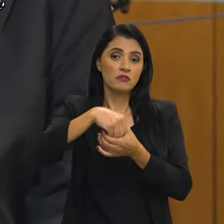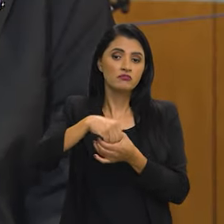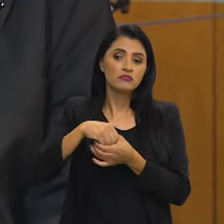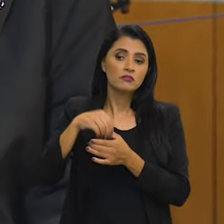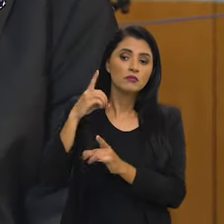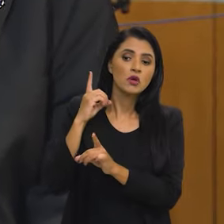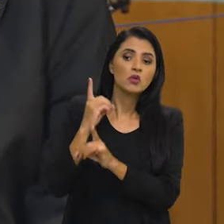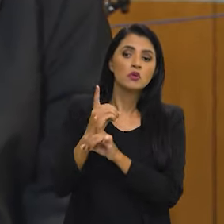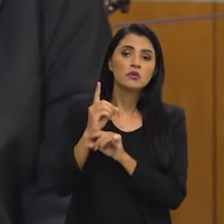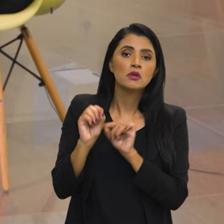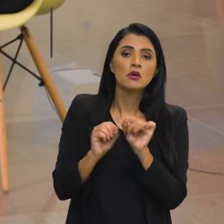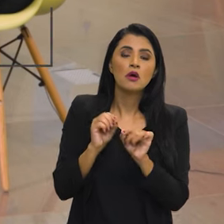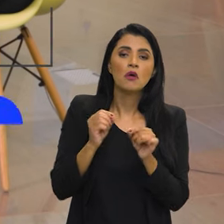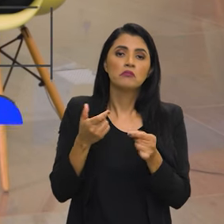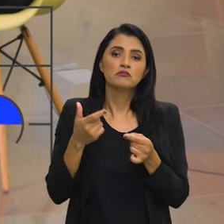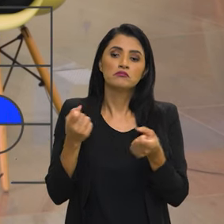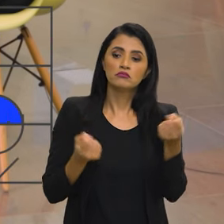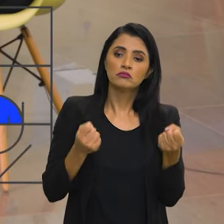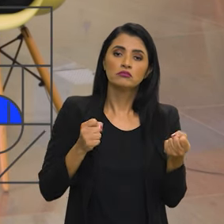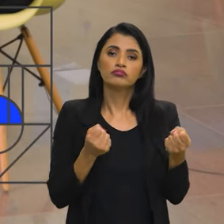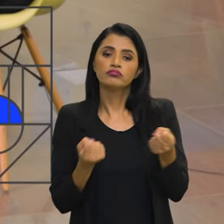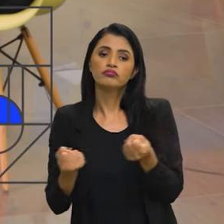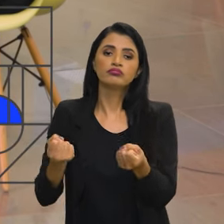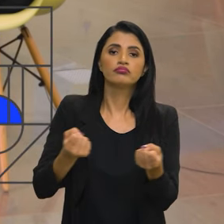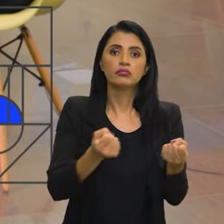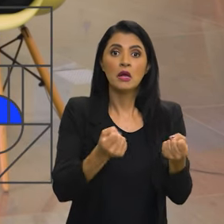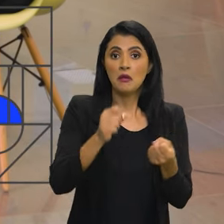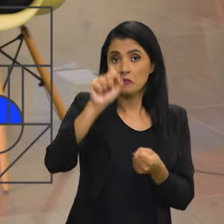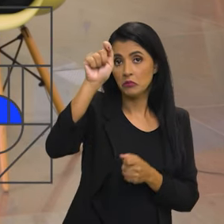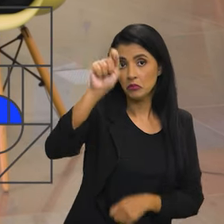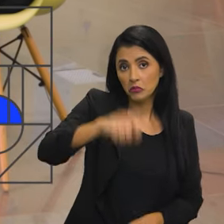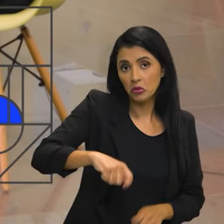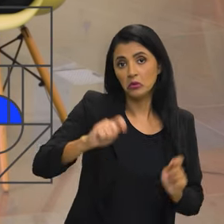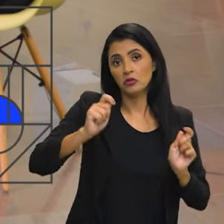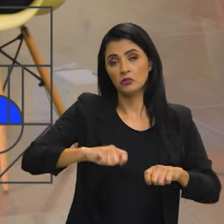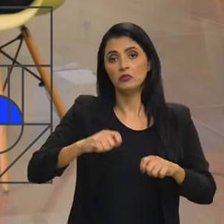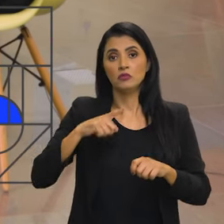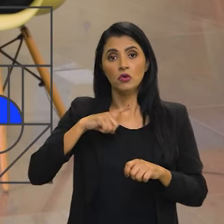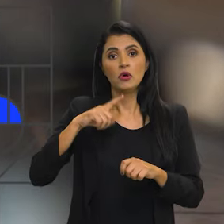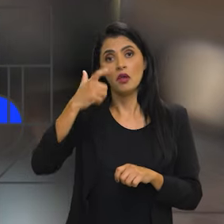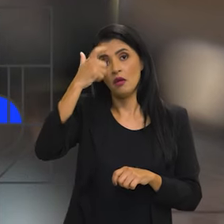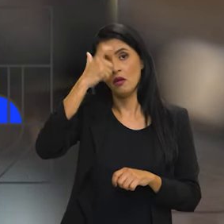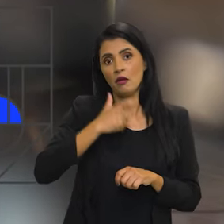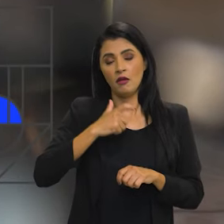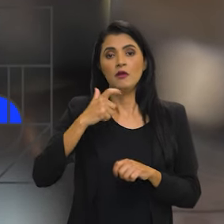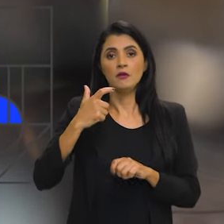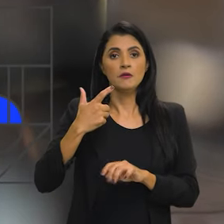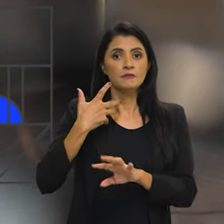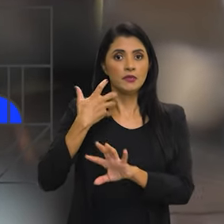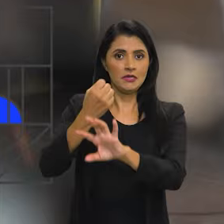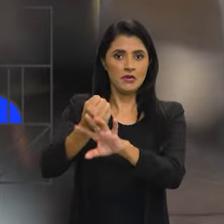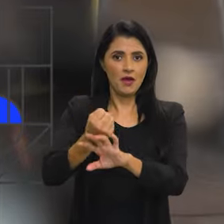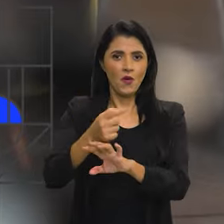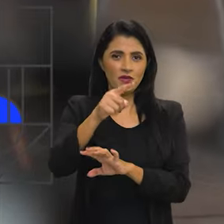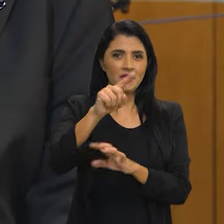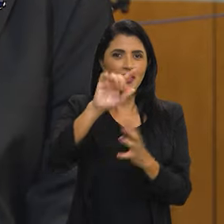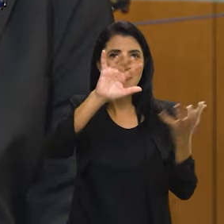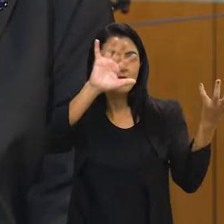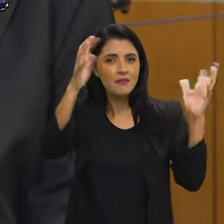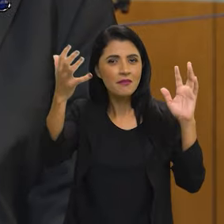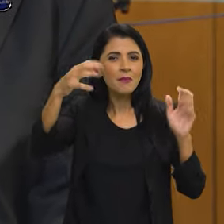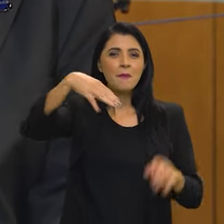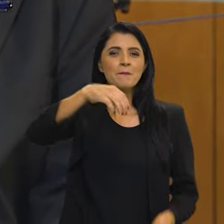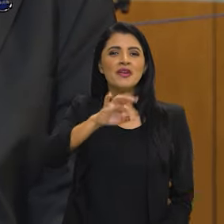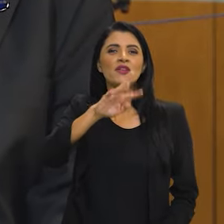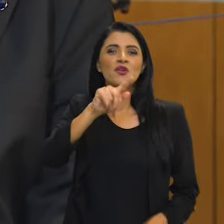para localização, para me deslocar. Isso só é possível porque existe atividade espacial. Você só tem meteorologia